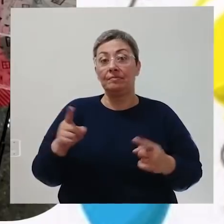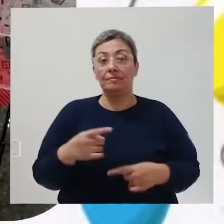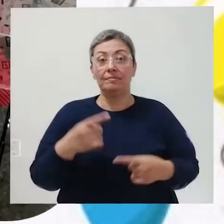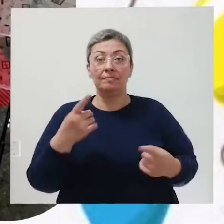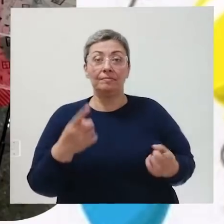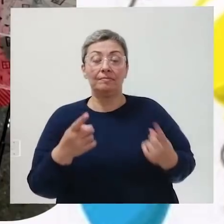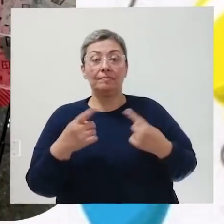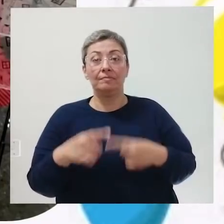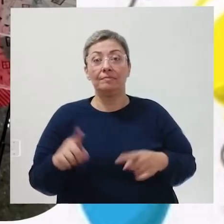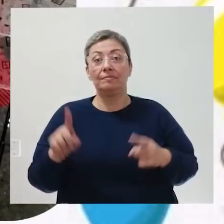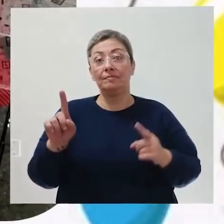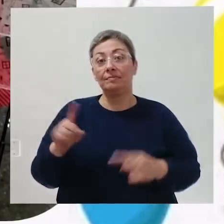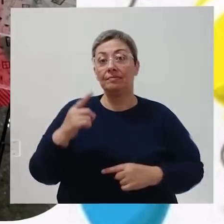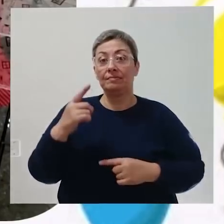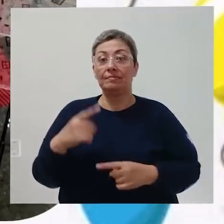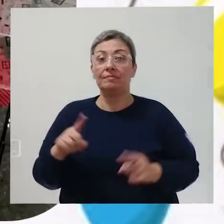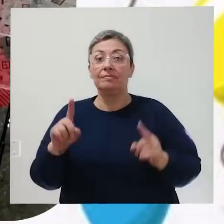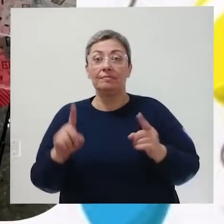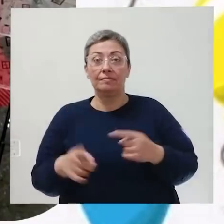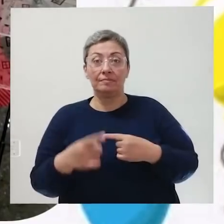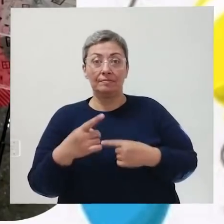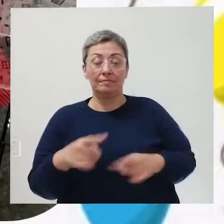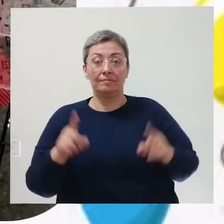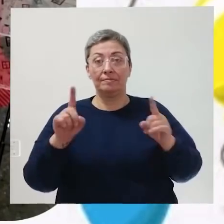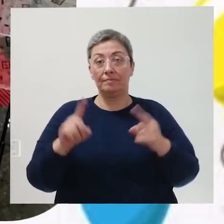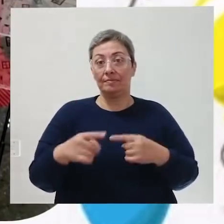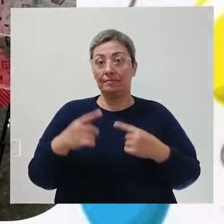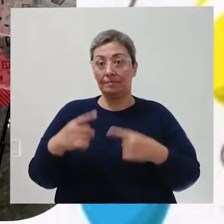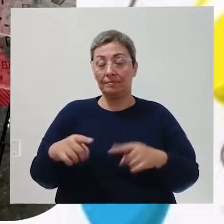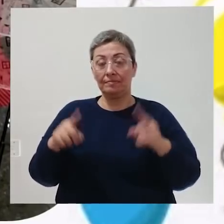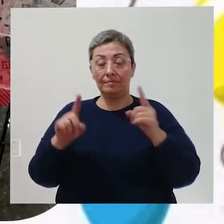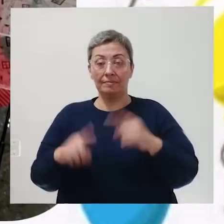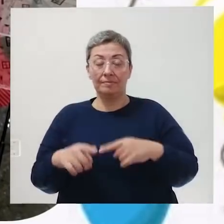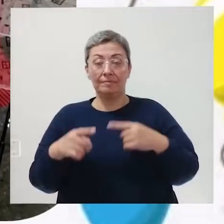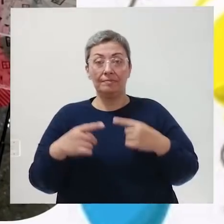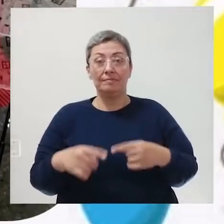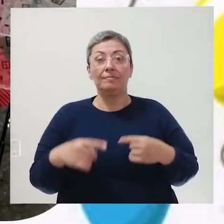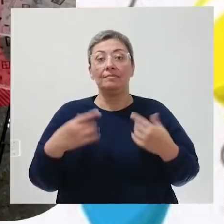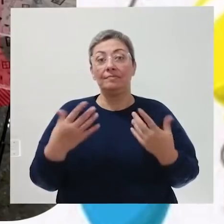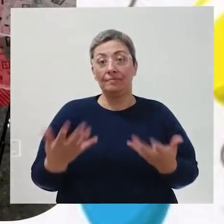tchu-tchu-tchá, tchu-tchu-tchá-tchá-tchá, tchu-tchu-tchá, tchu-tchu-tchá,